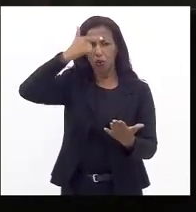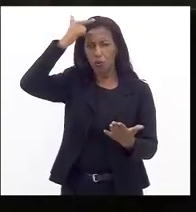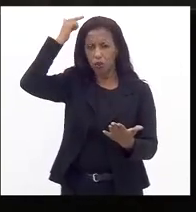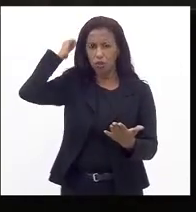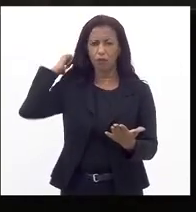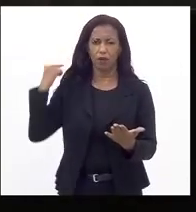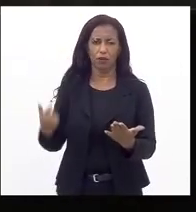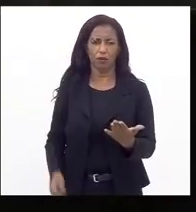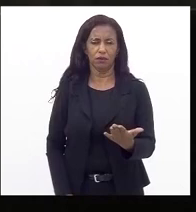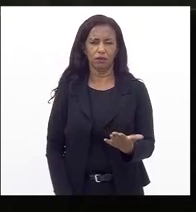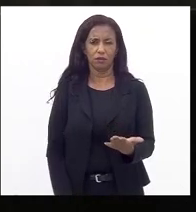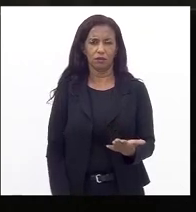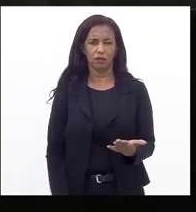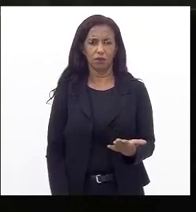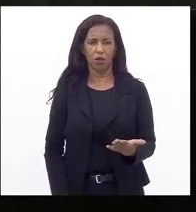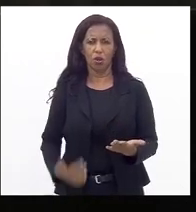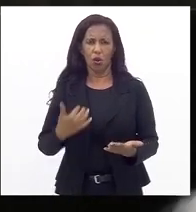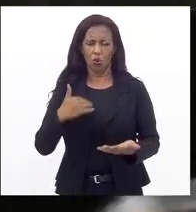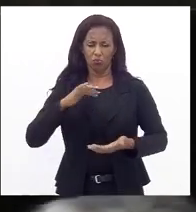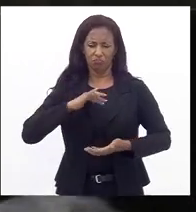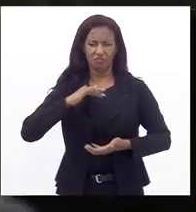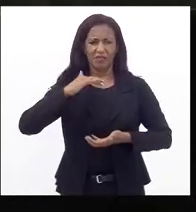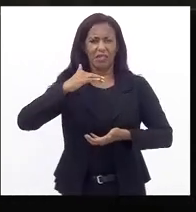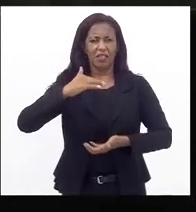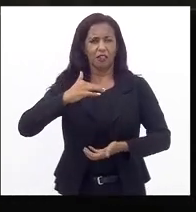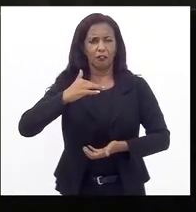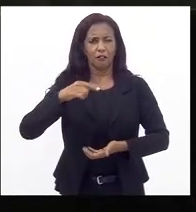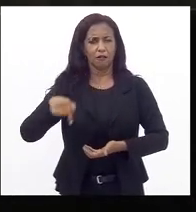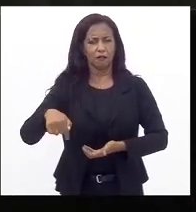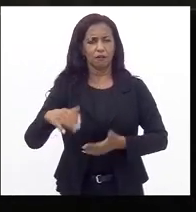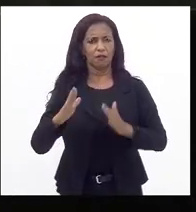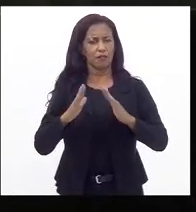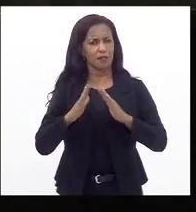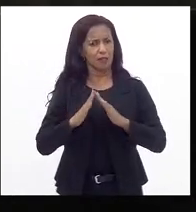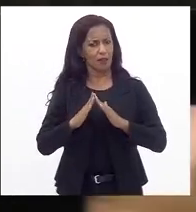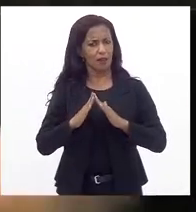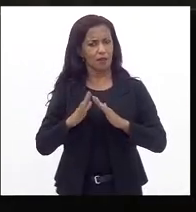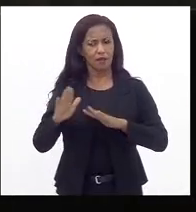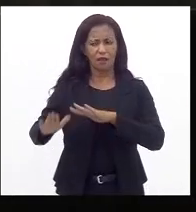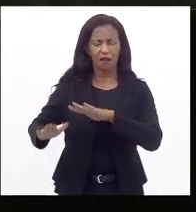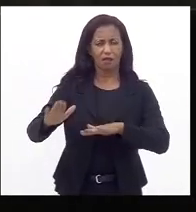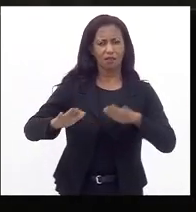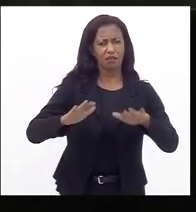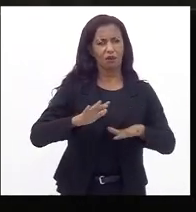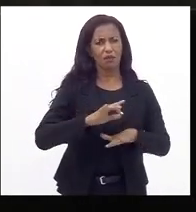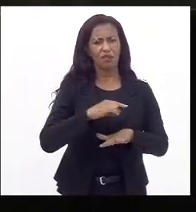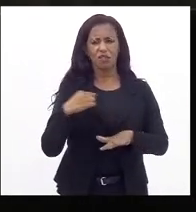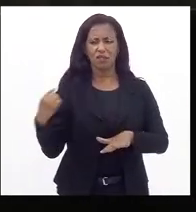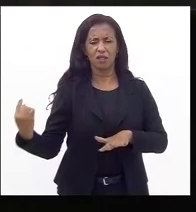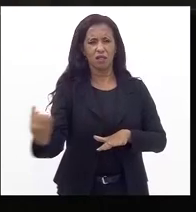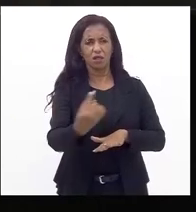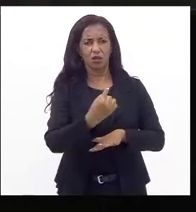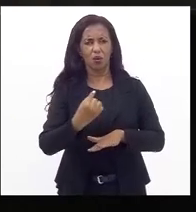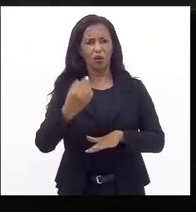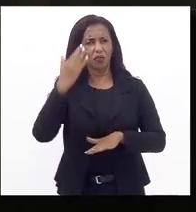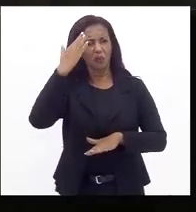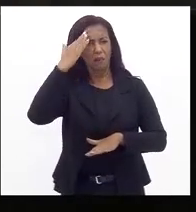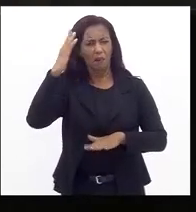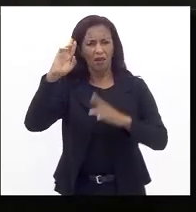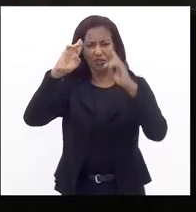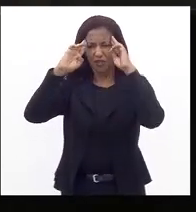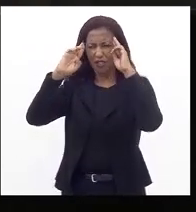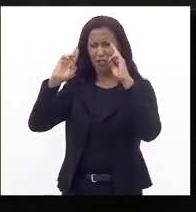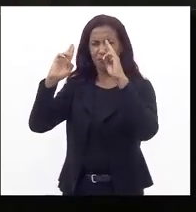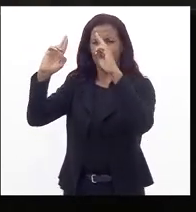Paulo Corrêa da Rocha o Beckham no desta casa talvez entre nós a pessoa mais respeitada do